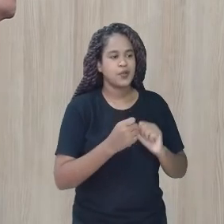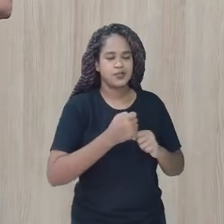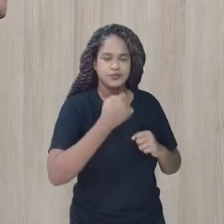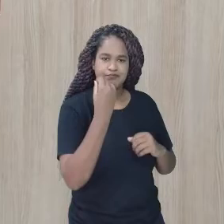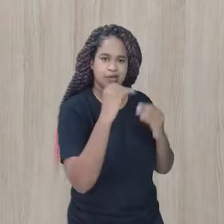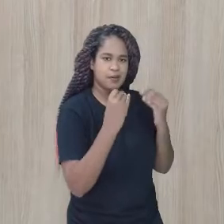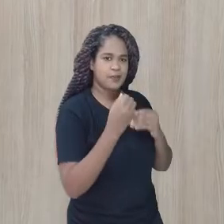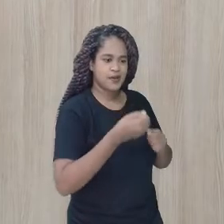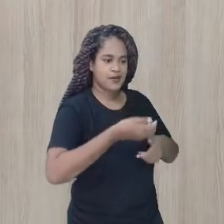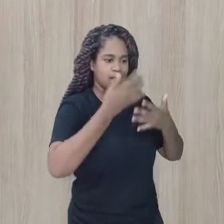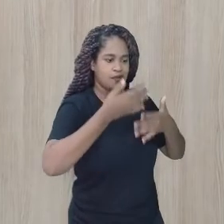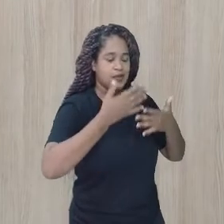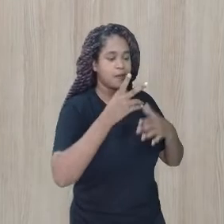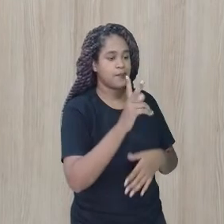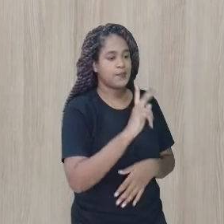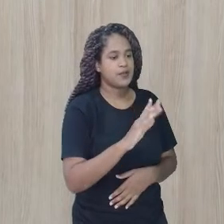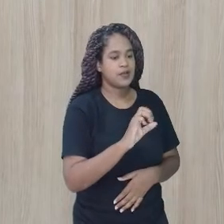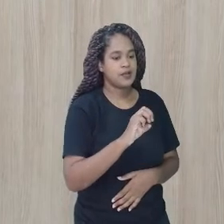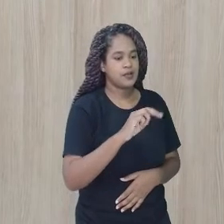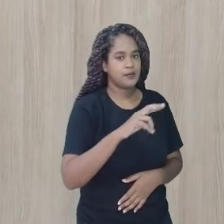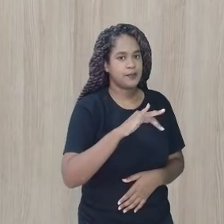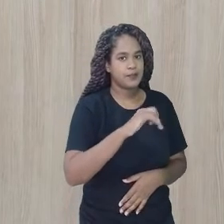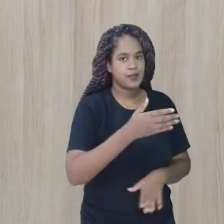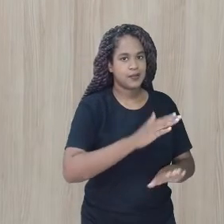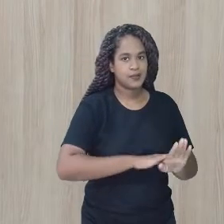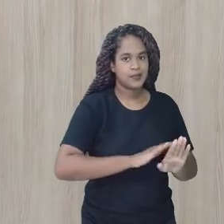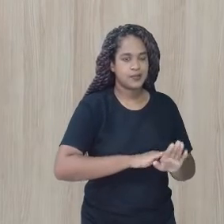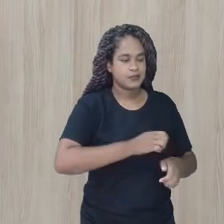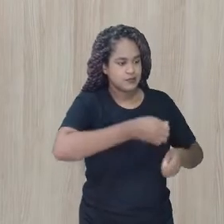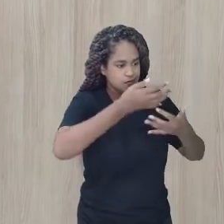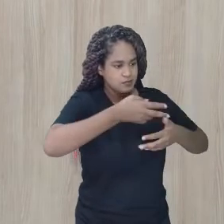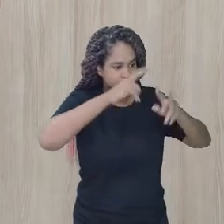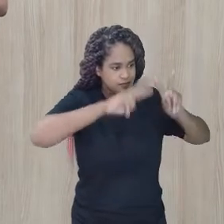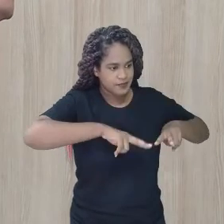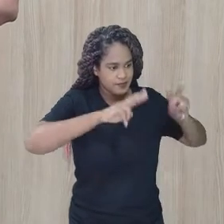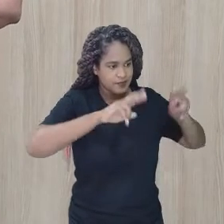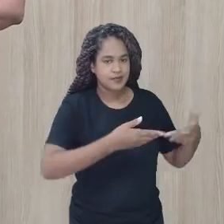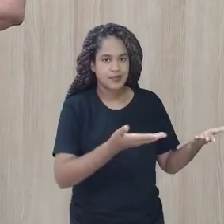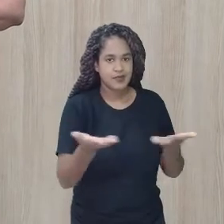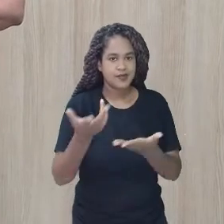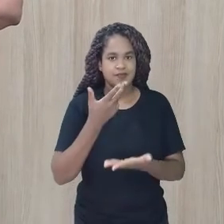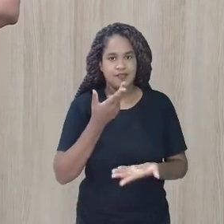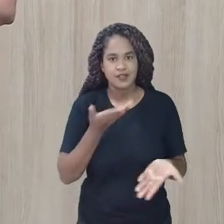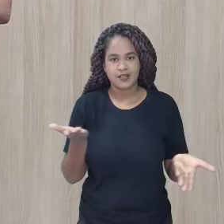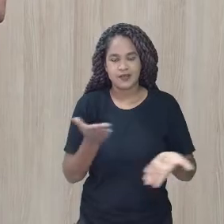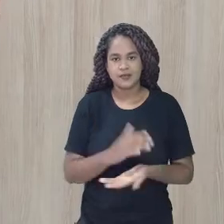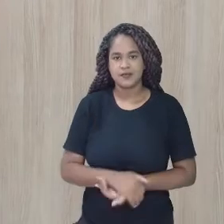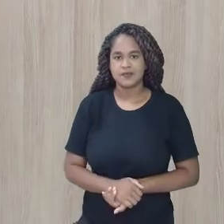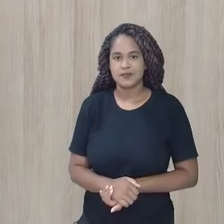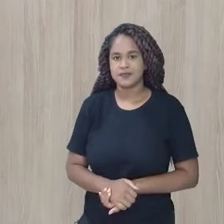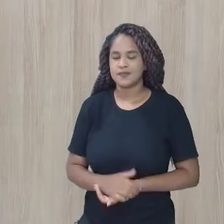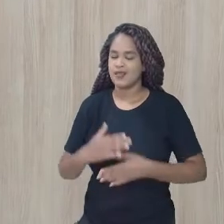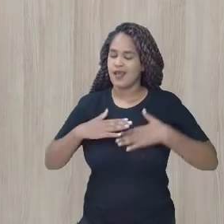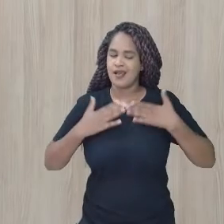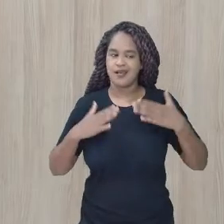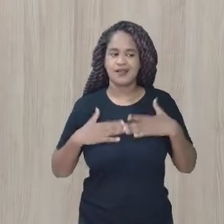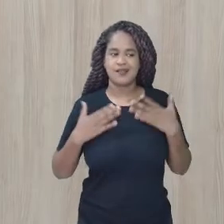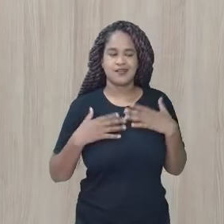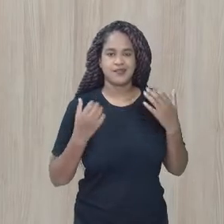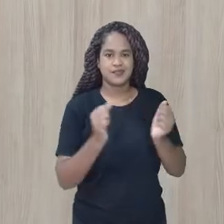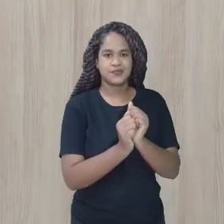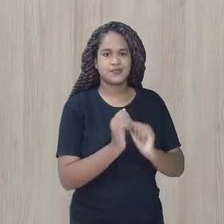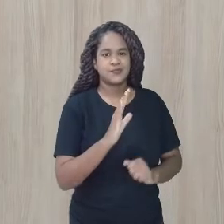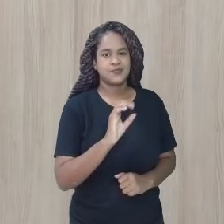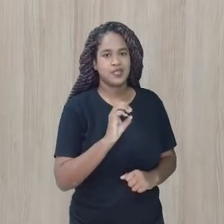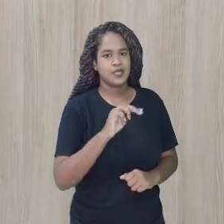professora Camille está aqui com vocês no chat, ela vai dar aí um alô para vocês. É uma alegria muito grande ter a